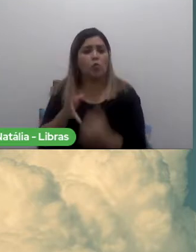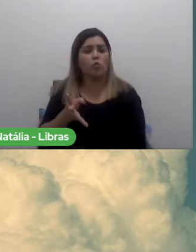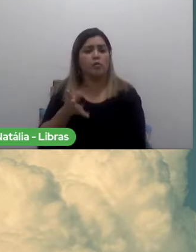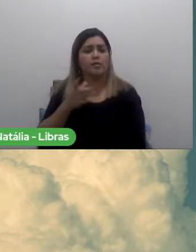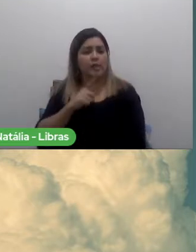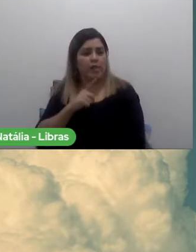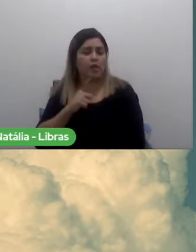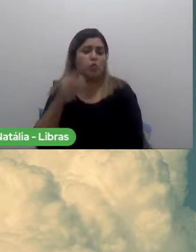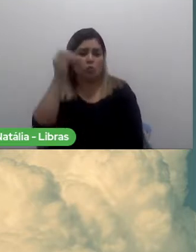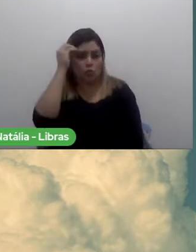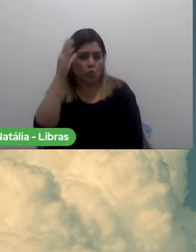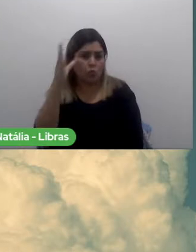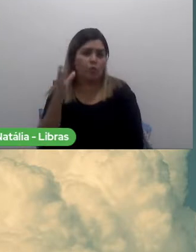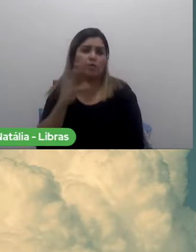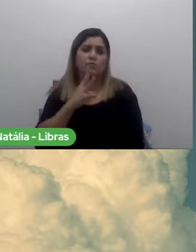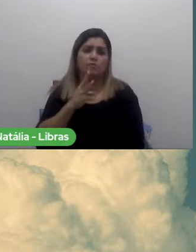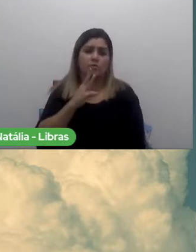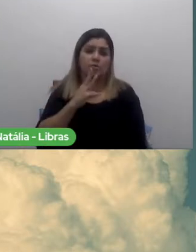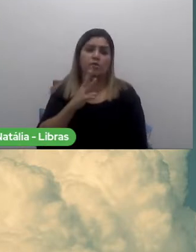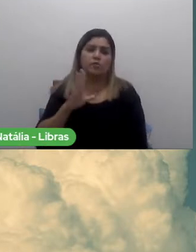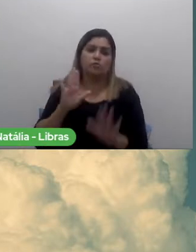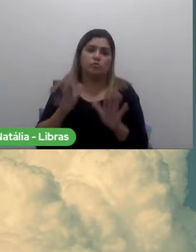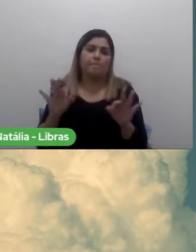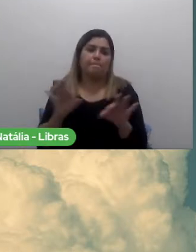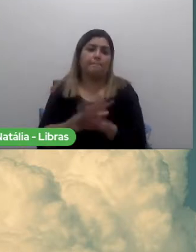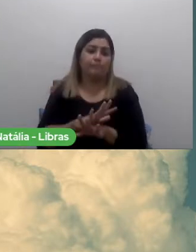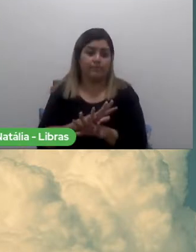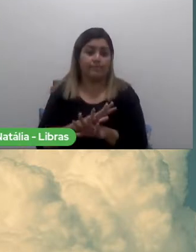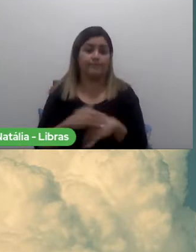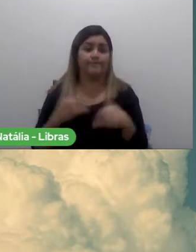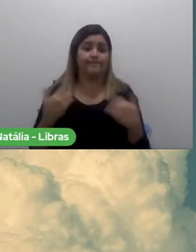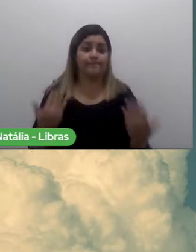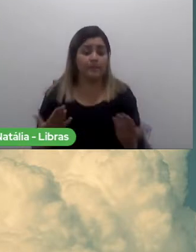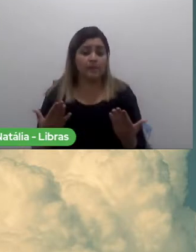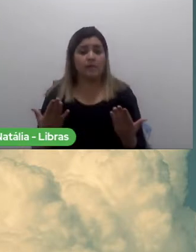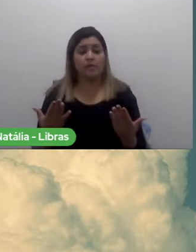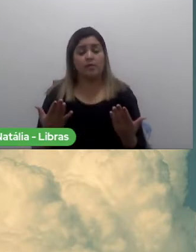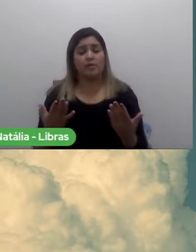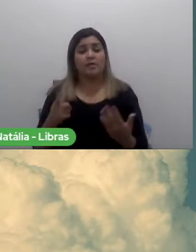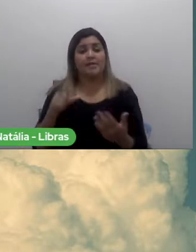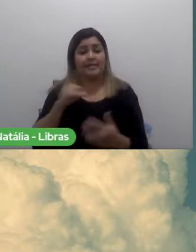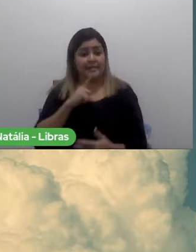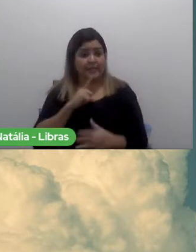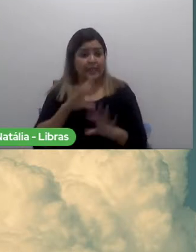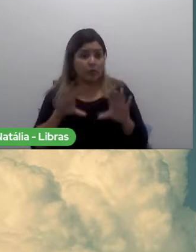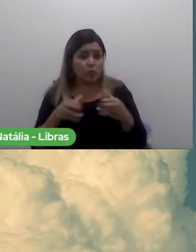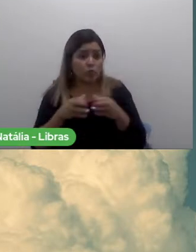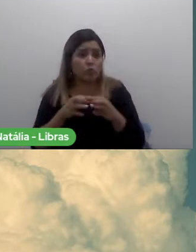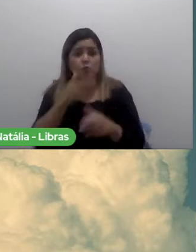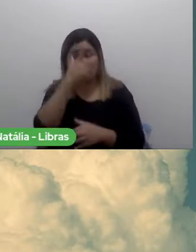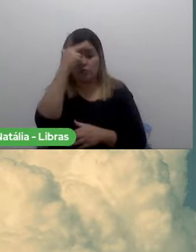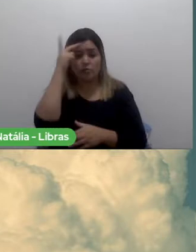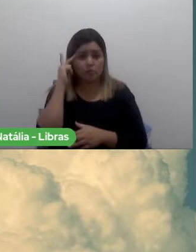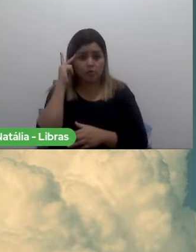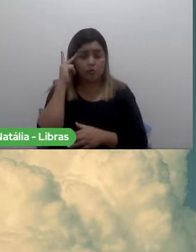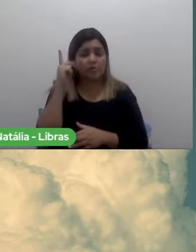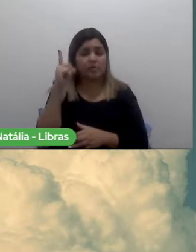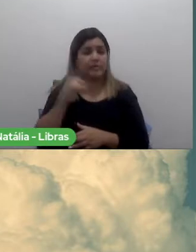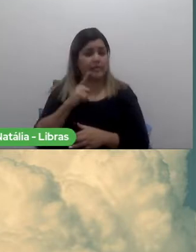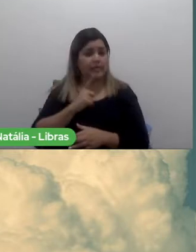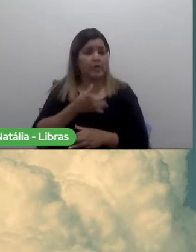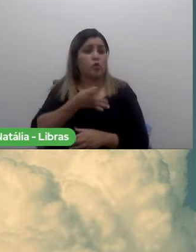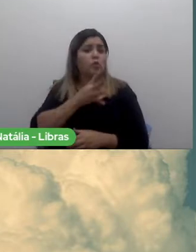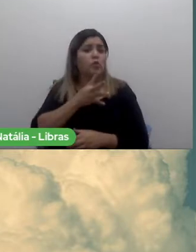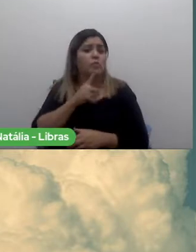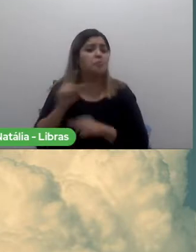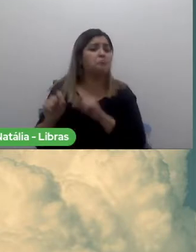conhecimento consolidado. Tá? Em QI, se existe um grupo de pessoas, alguém que tem esse conhecimento, quem